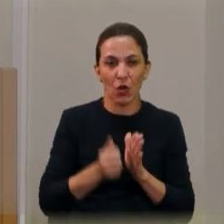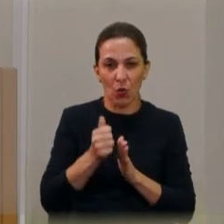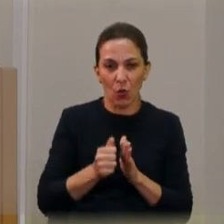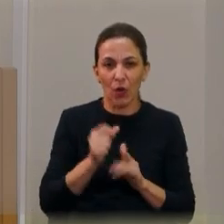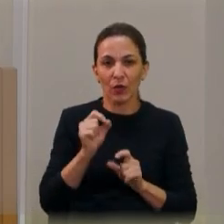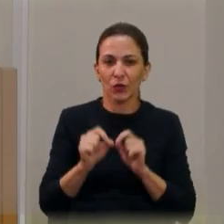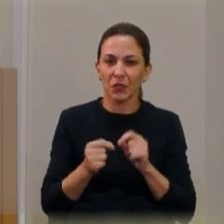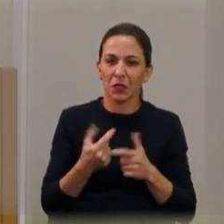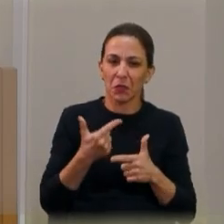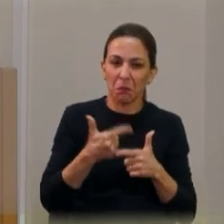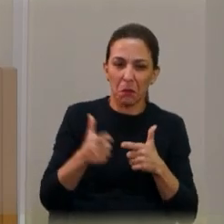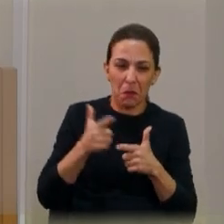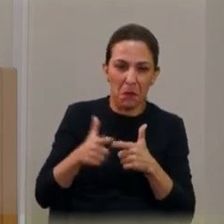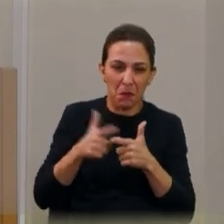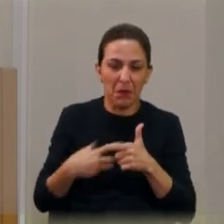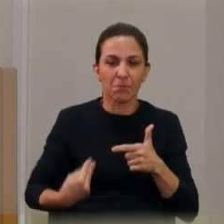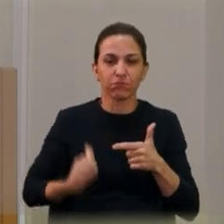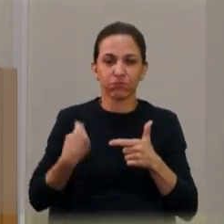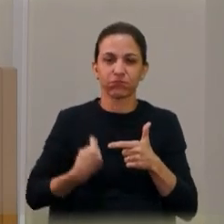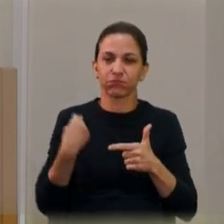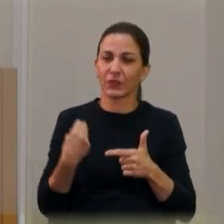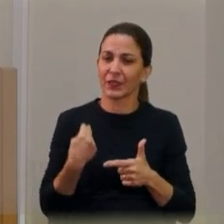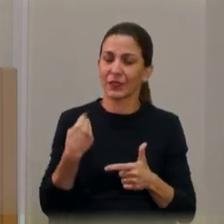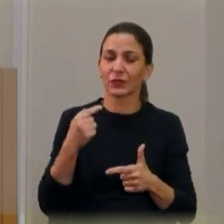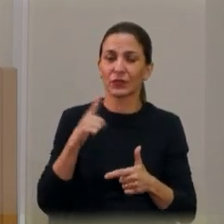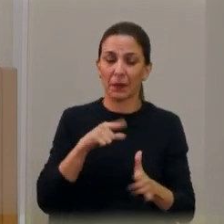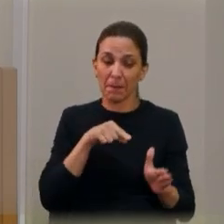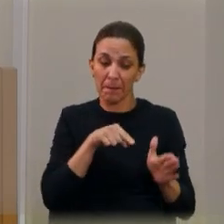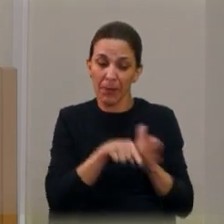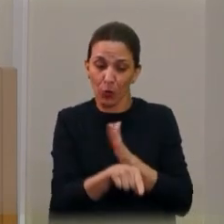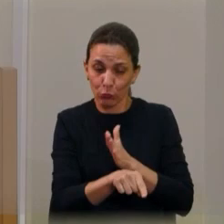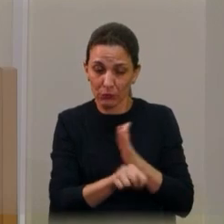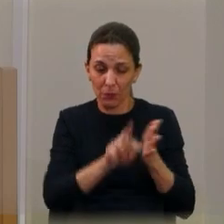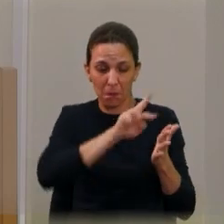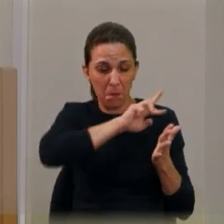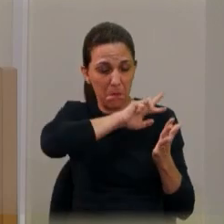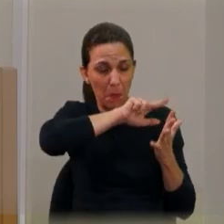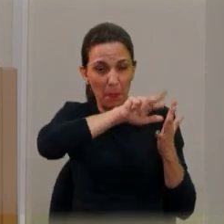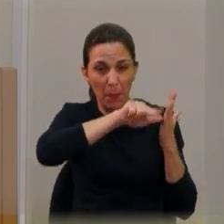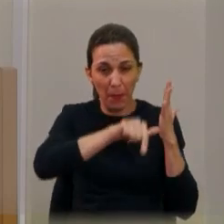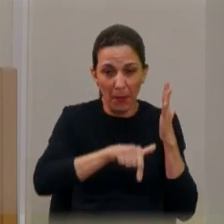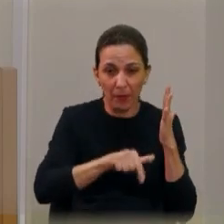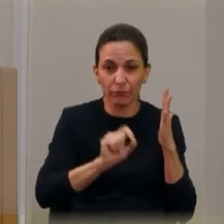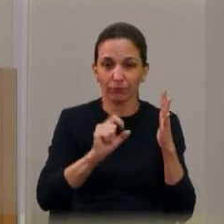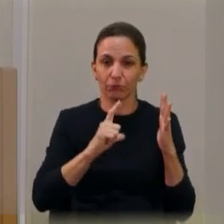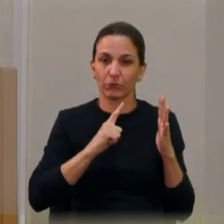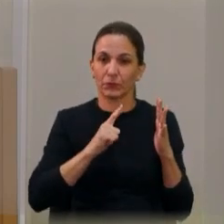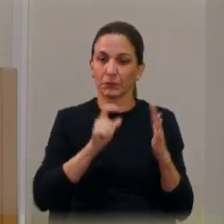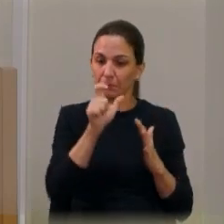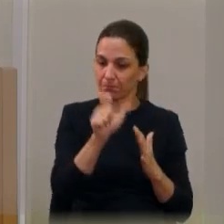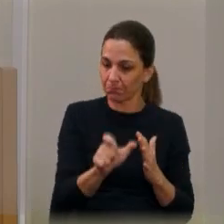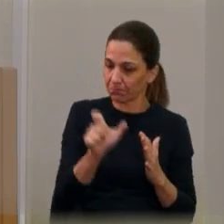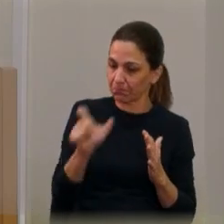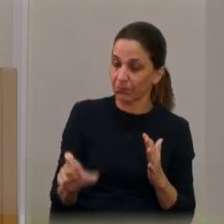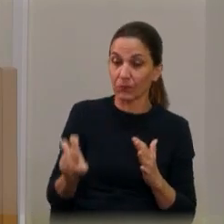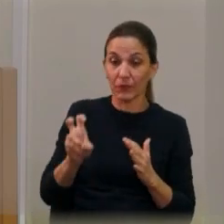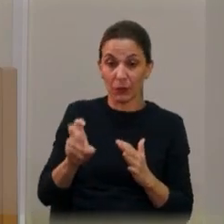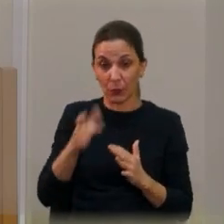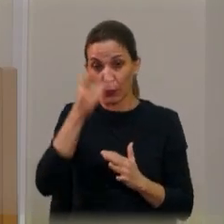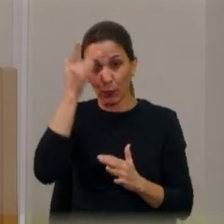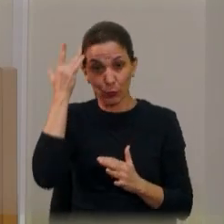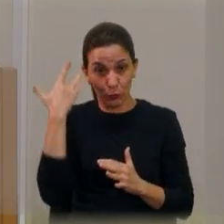Luna sempre vem alertando e várias das perguntas colocadas para as pessoas que